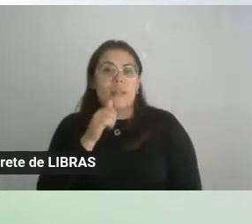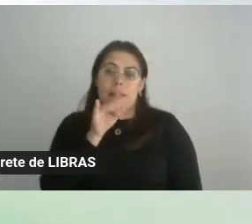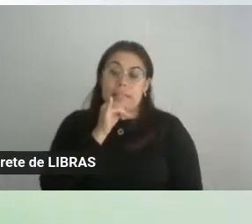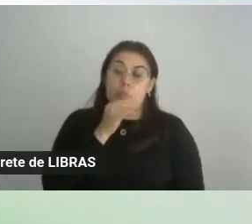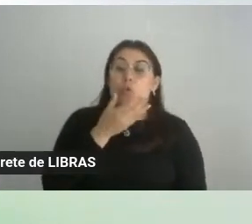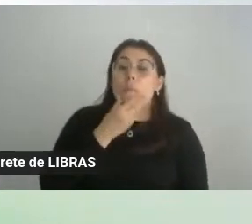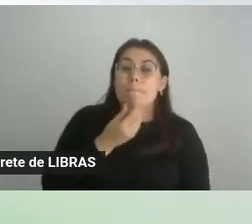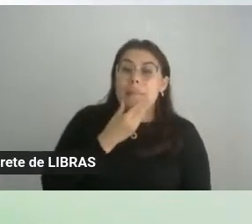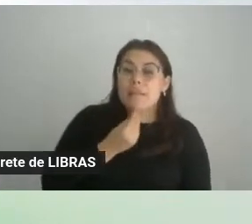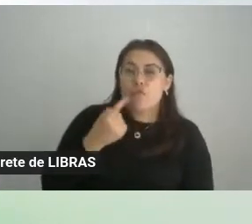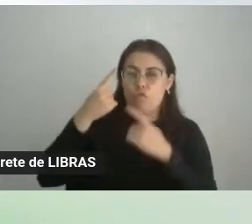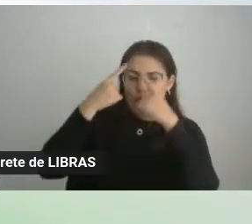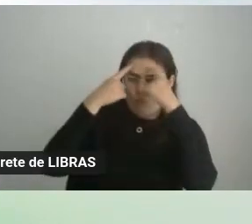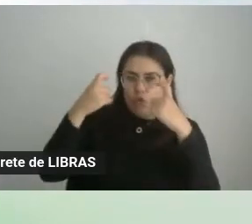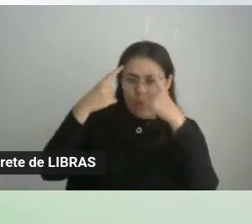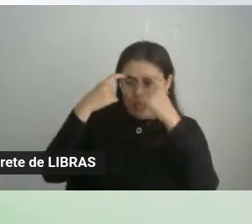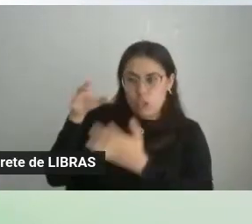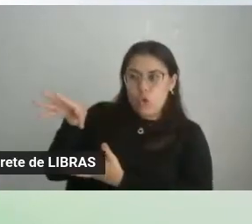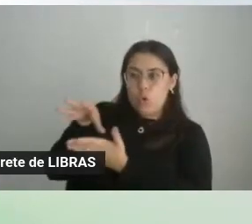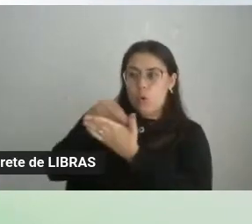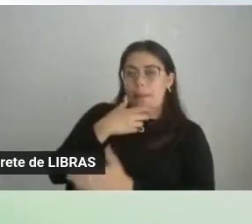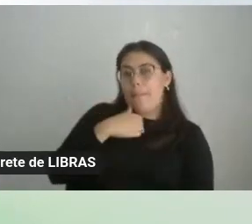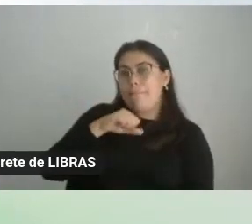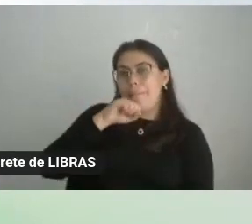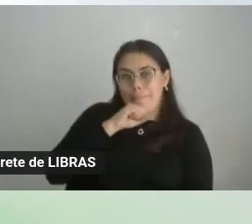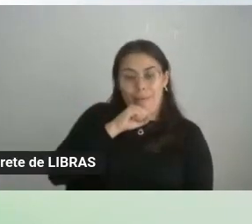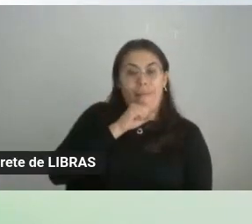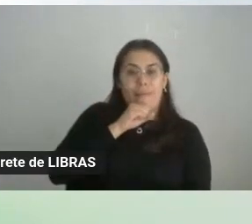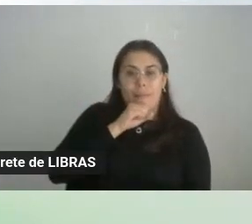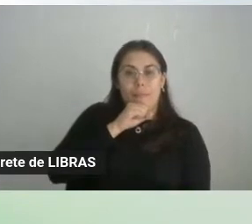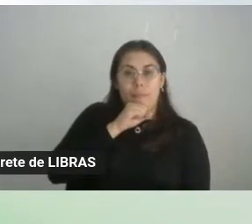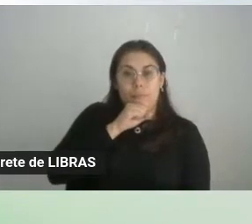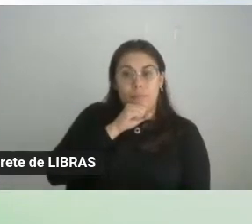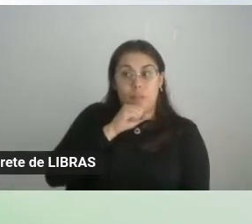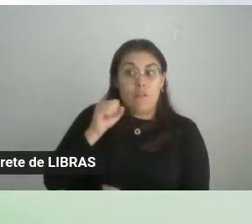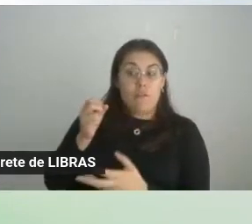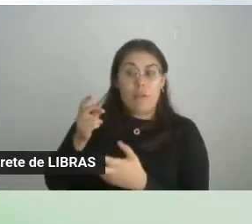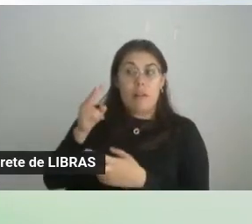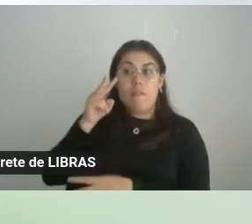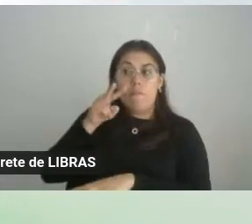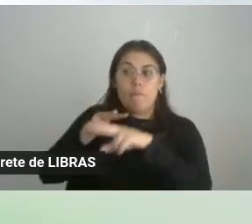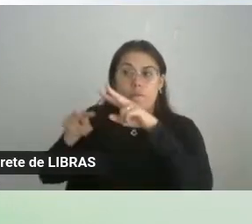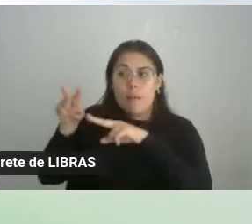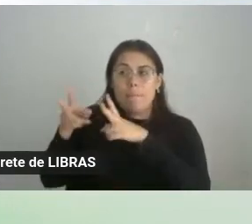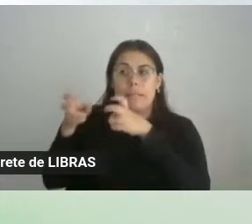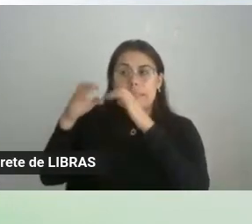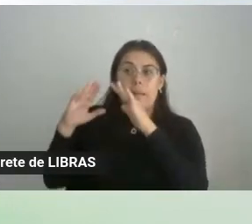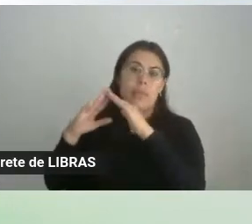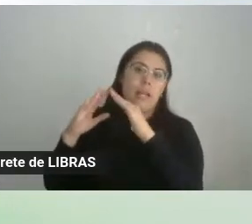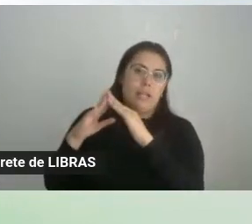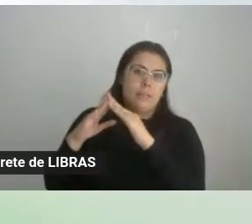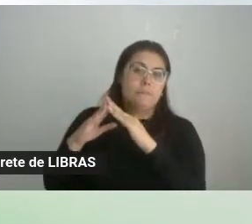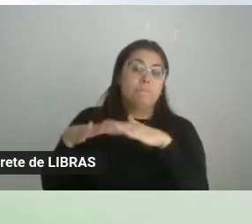algo que o pai faz, ele pode ter falas machistas repetindo algo que ele vê na casa dele. E como a doutora Juliana